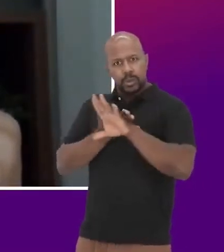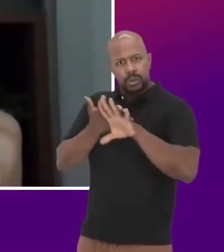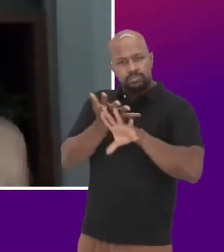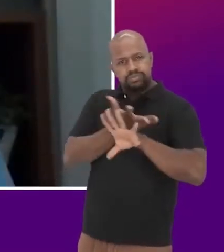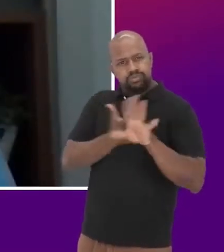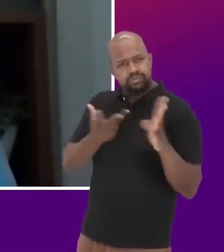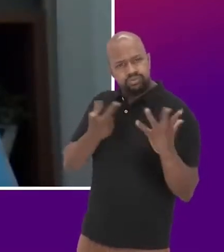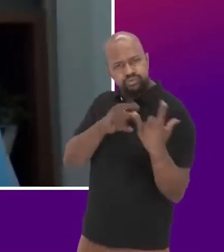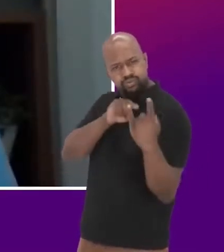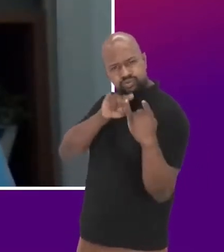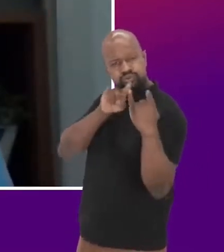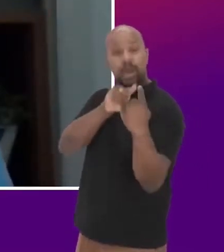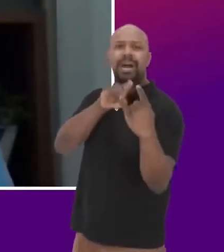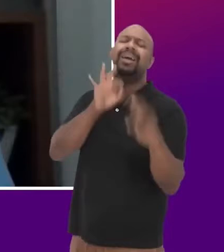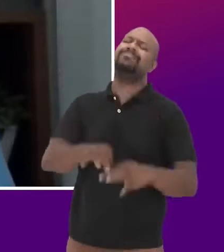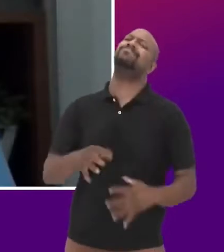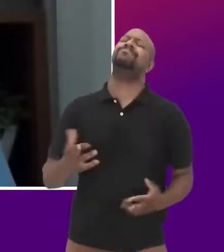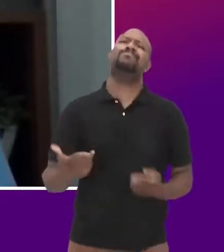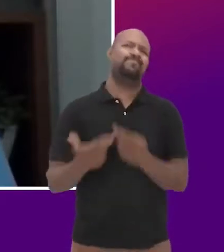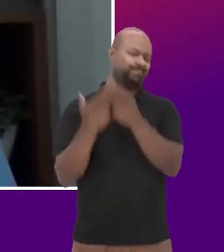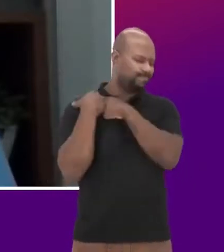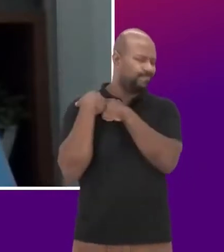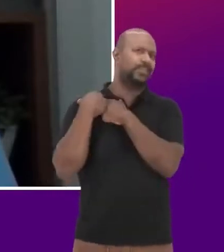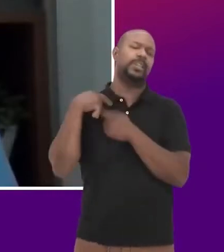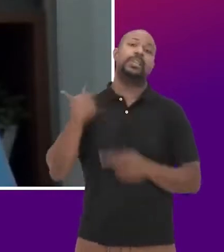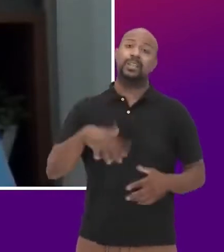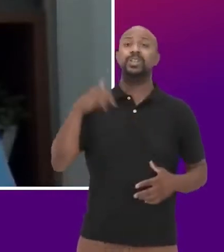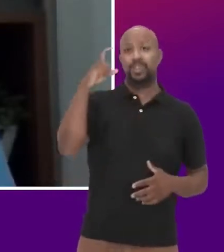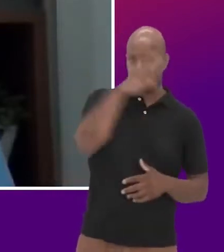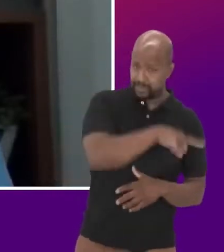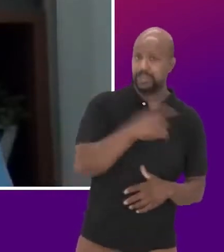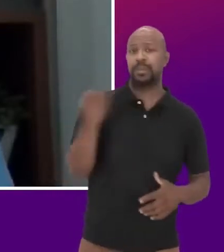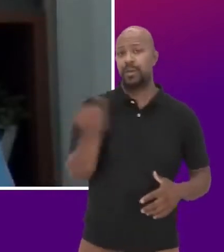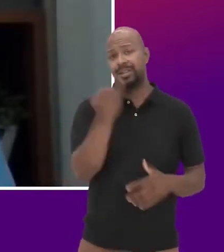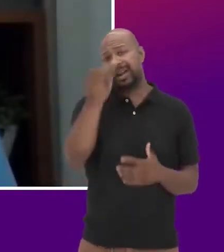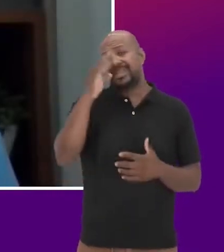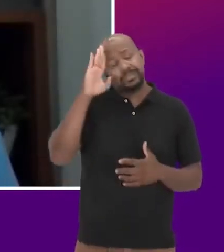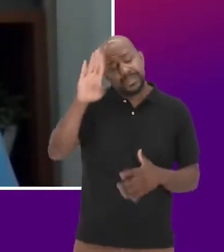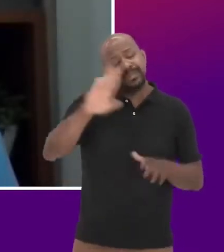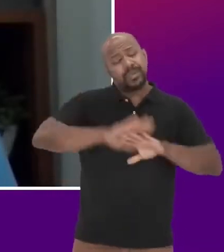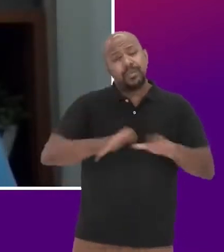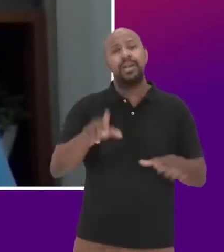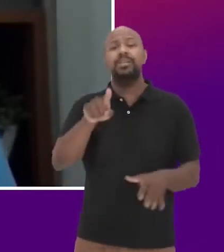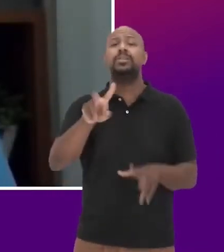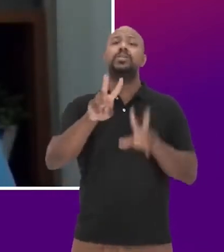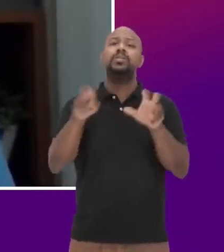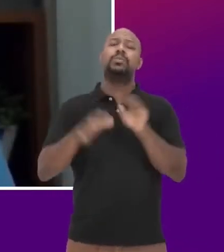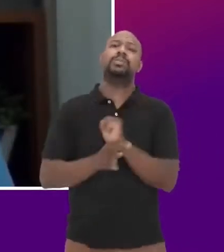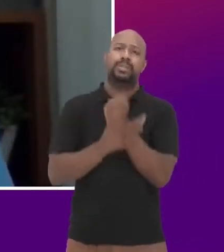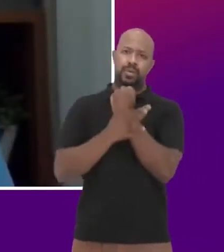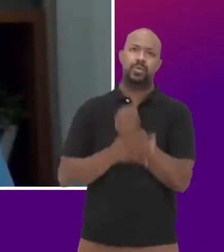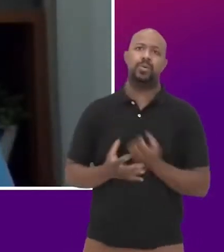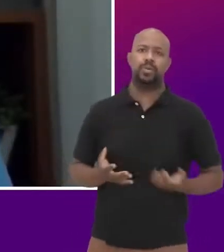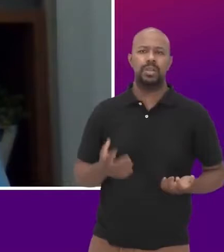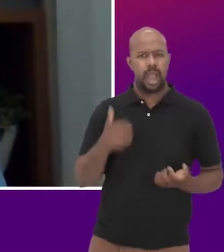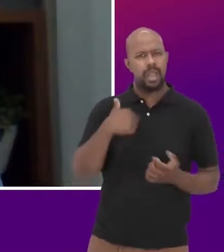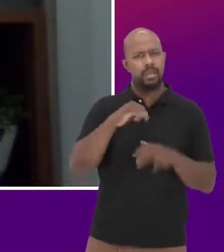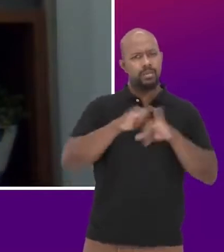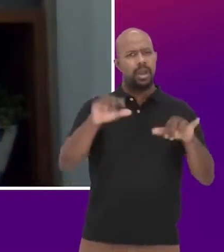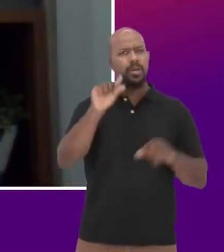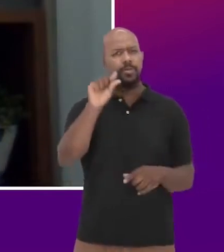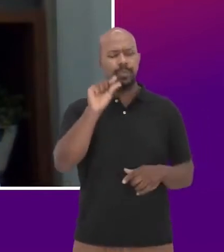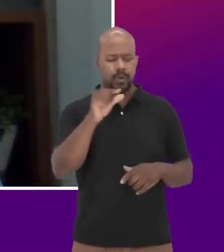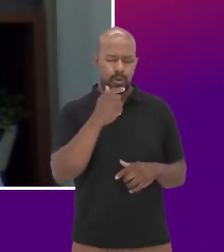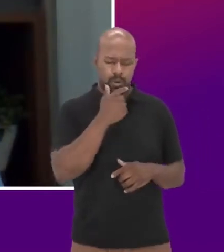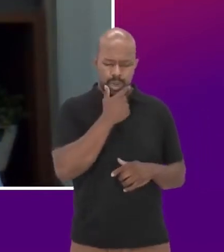relevante é uma missão extremamente difícil e importante, principalmente com relação a seguros. E aí eu trago um